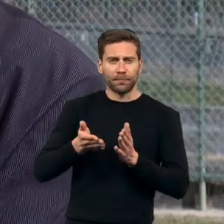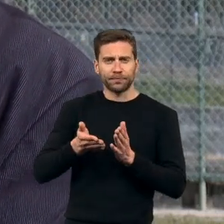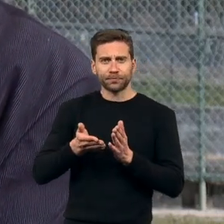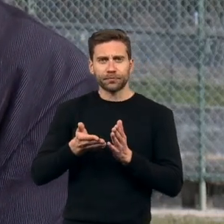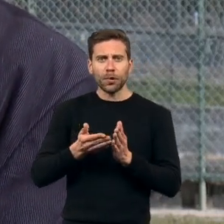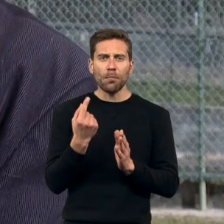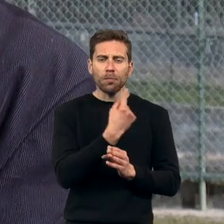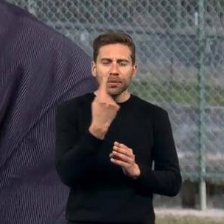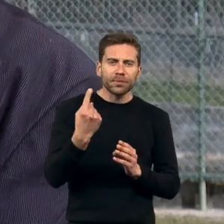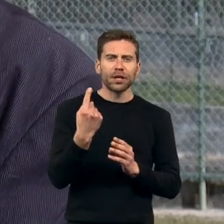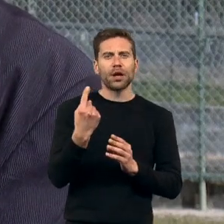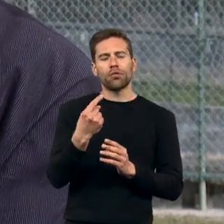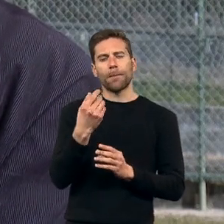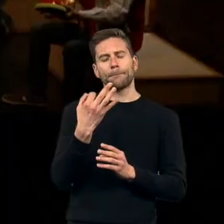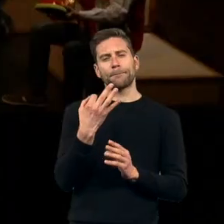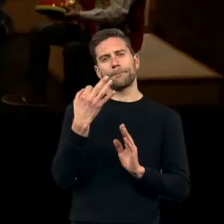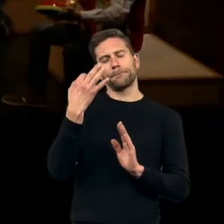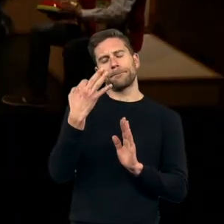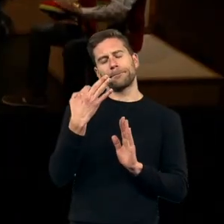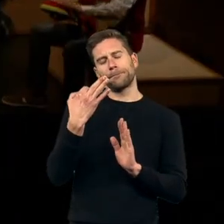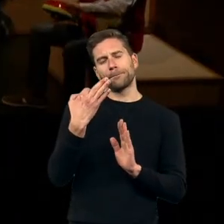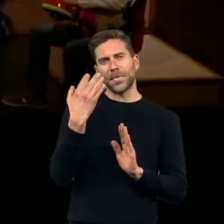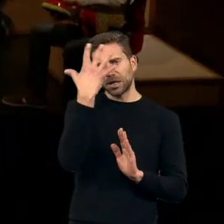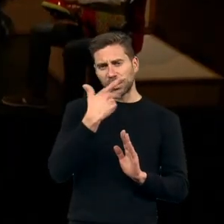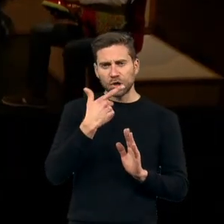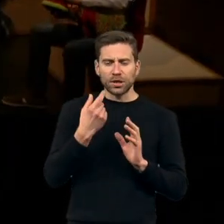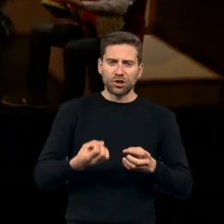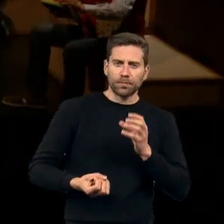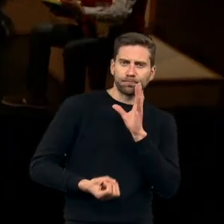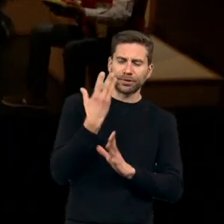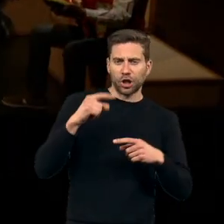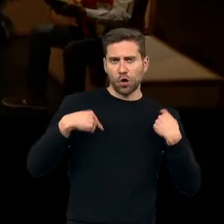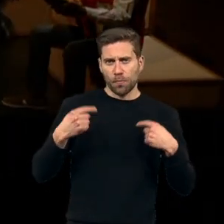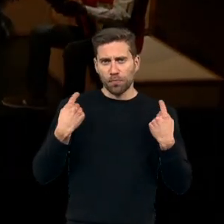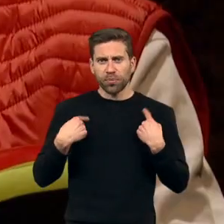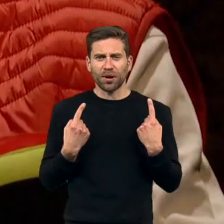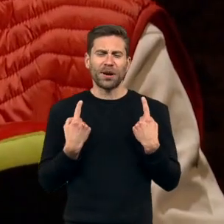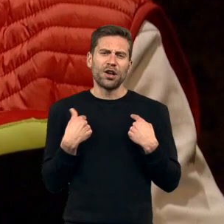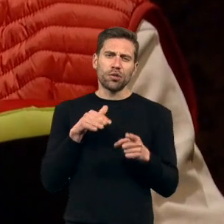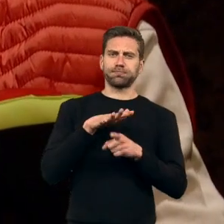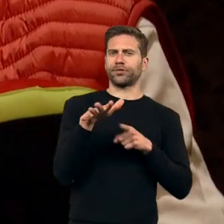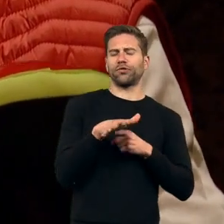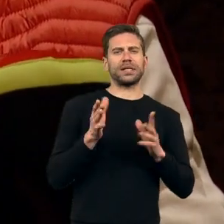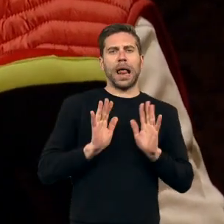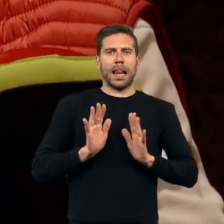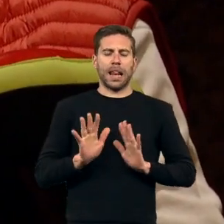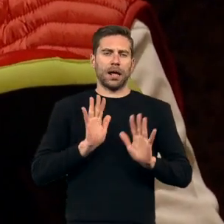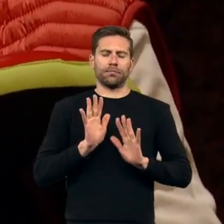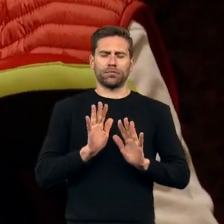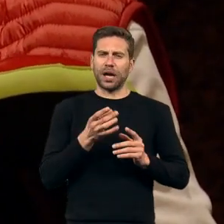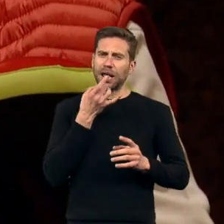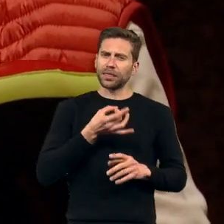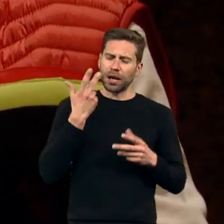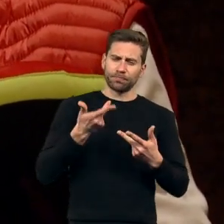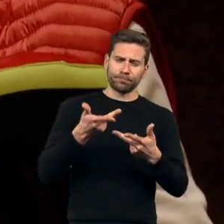atriz construiu a sua personagem. E eu não gosto muito de interferir na construção das personagens. Dou inteira